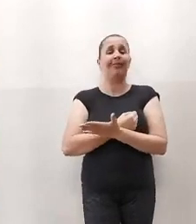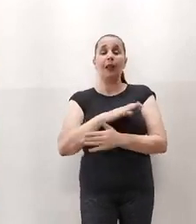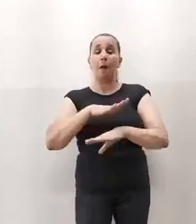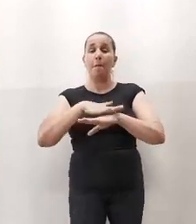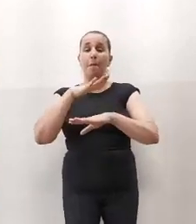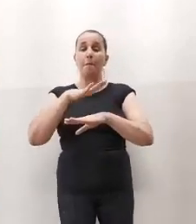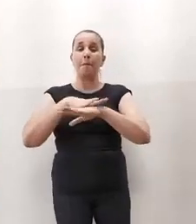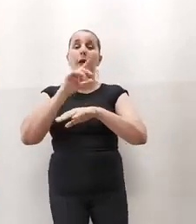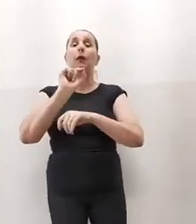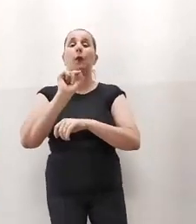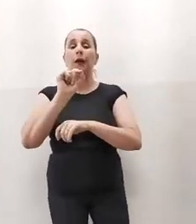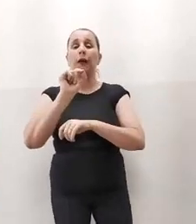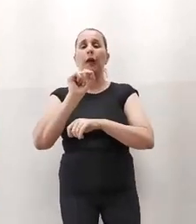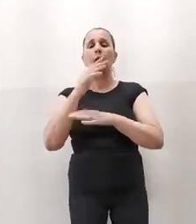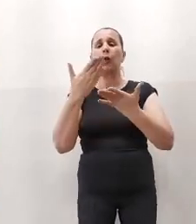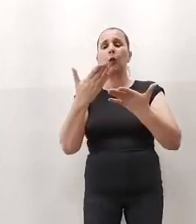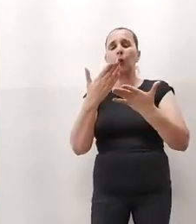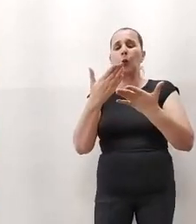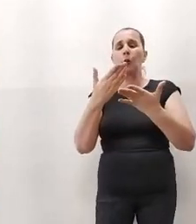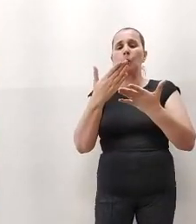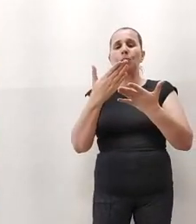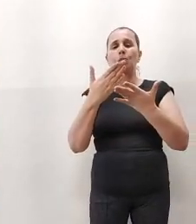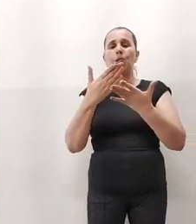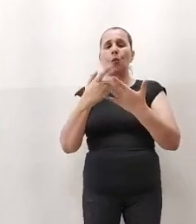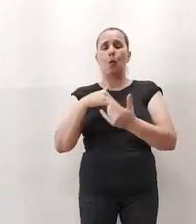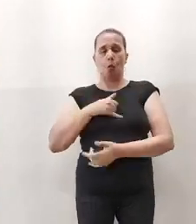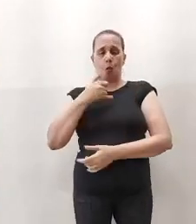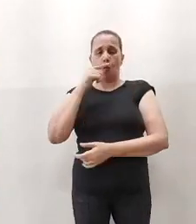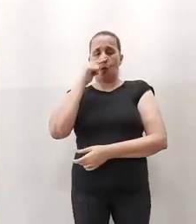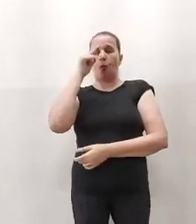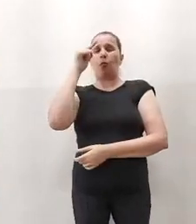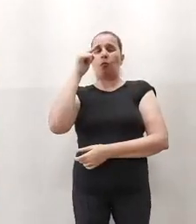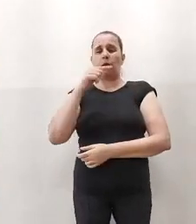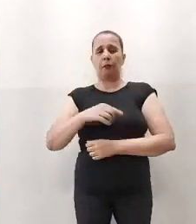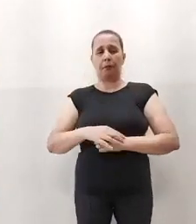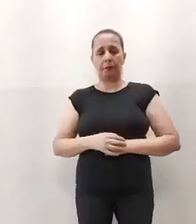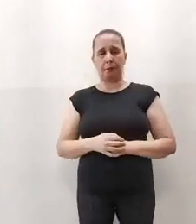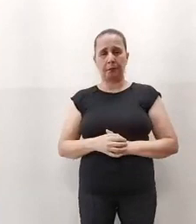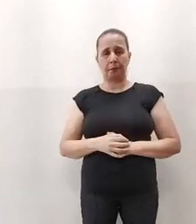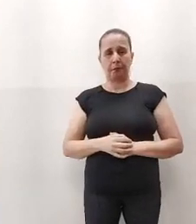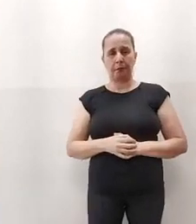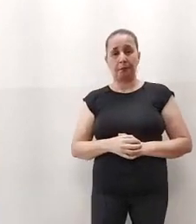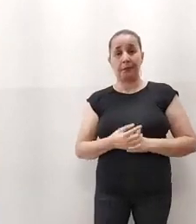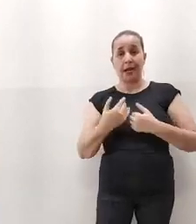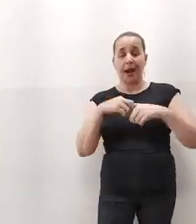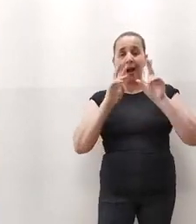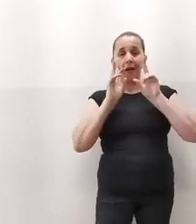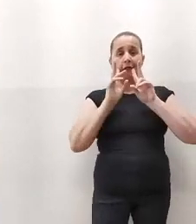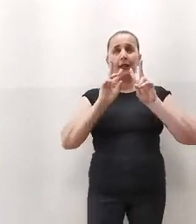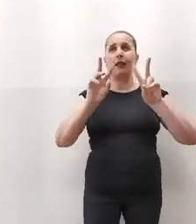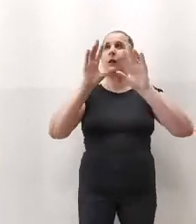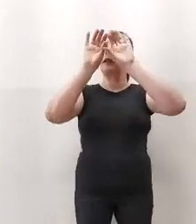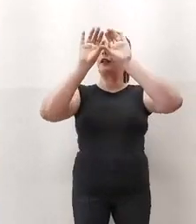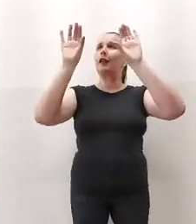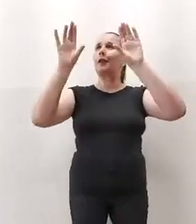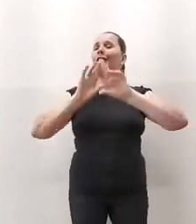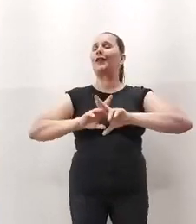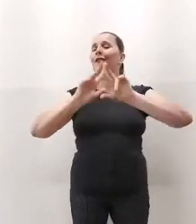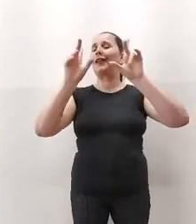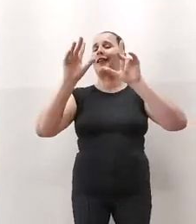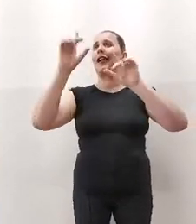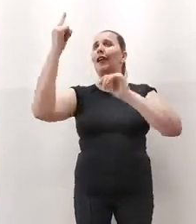mais cheios de orgulho e soberba? A visão celestial é diferente, irmãos. Ela vem e começa